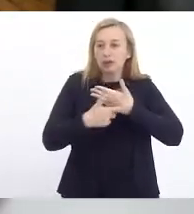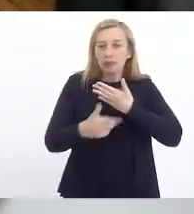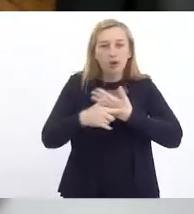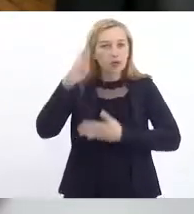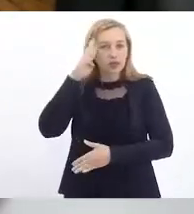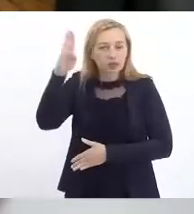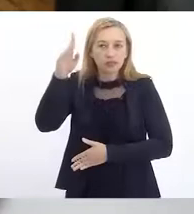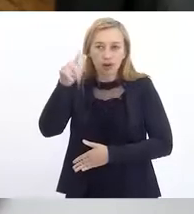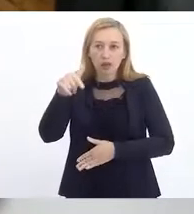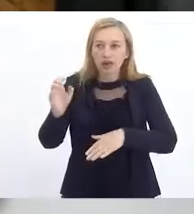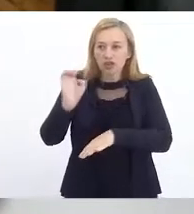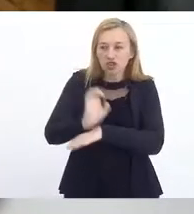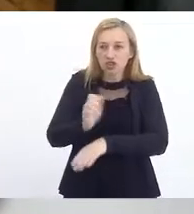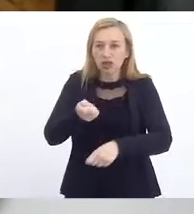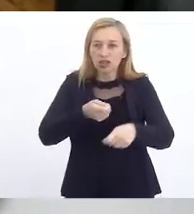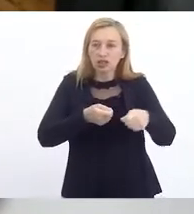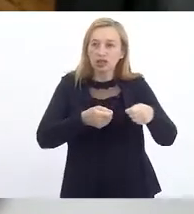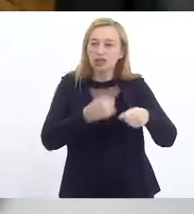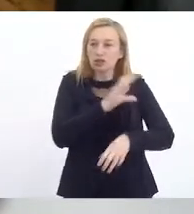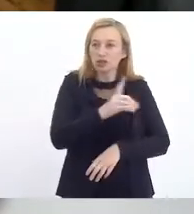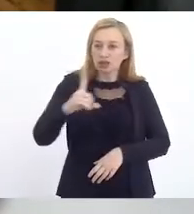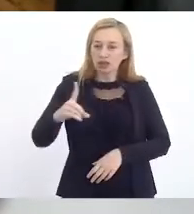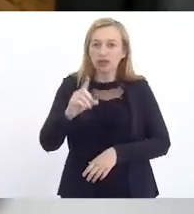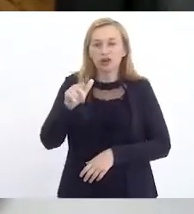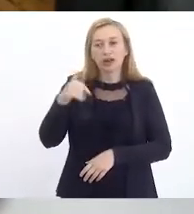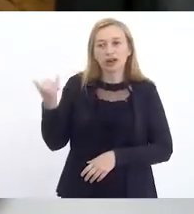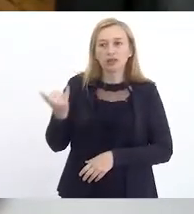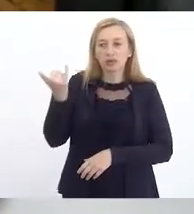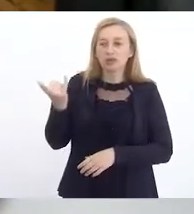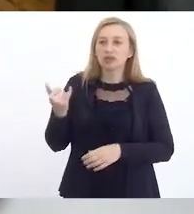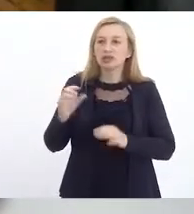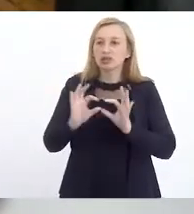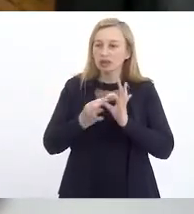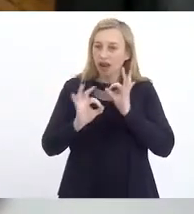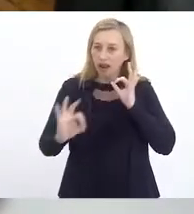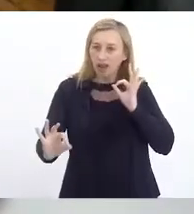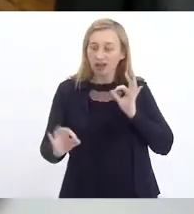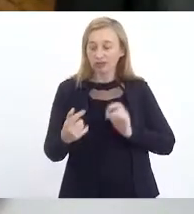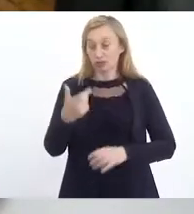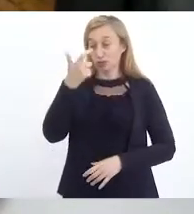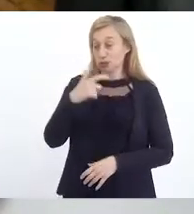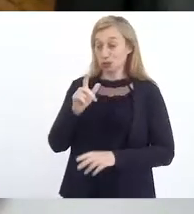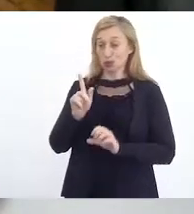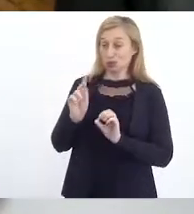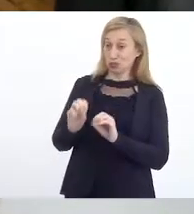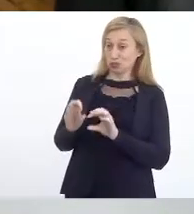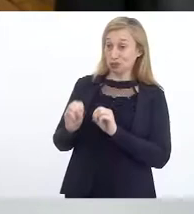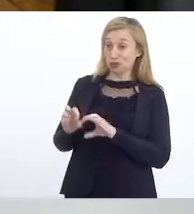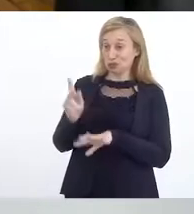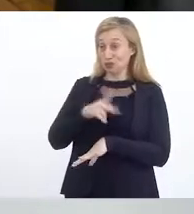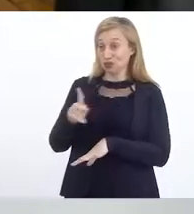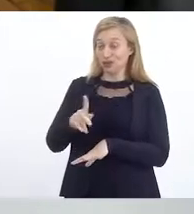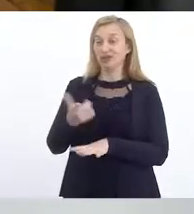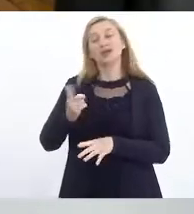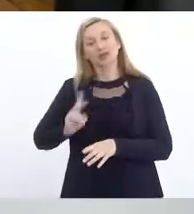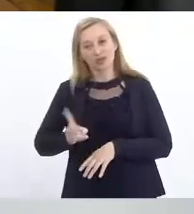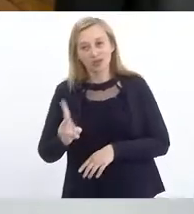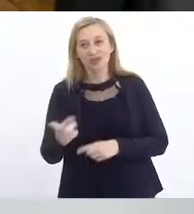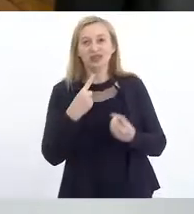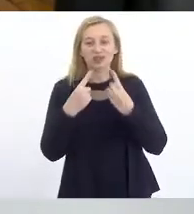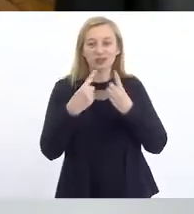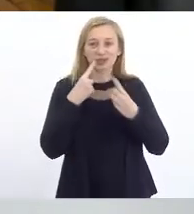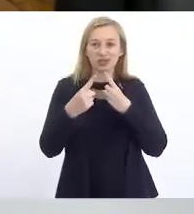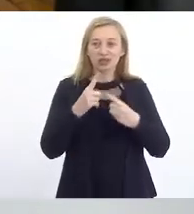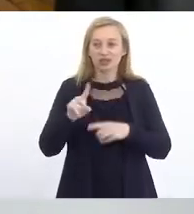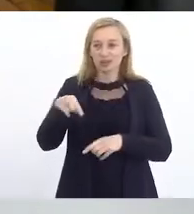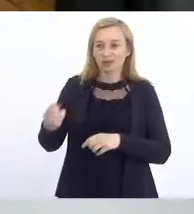do Estado e o papel de coordenação. Acho que é isso, para não me alongar demais, dar uma de professor aqui, e depois a gente pode continuar discutindo aí no corredor